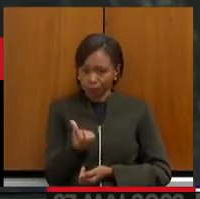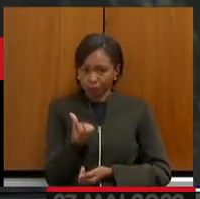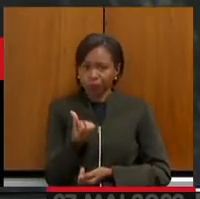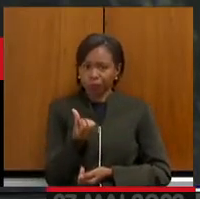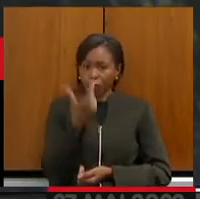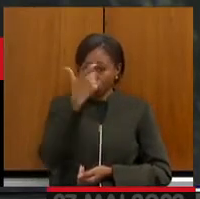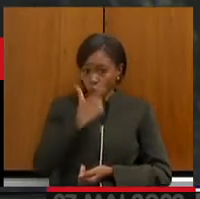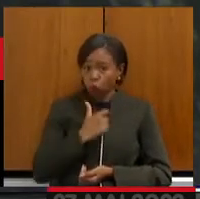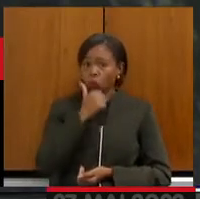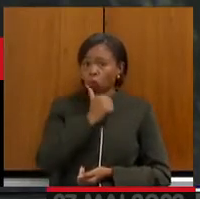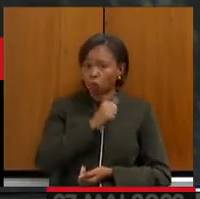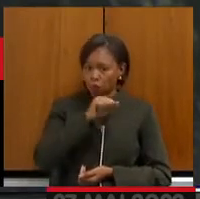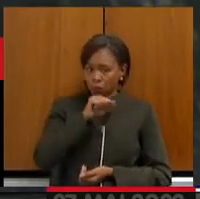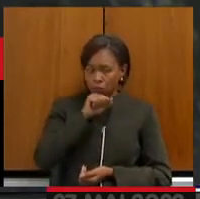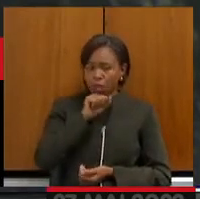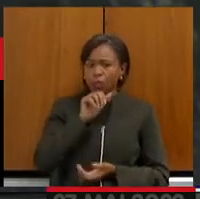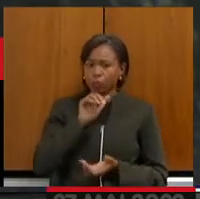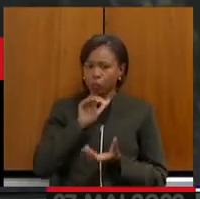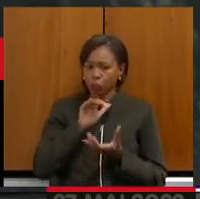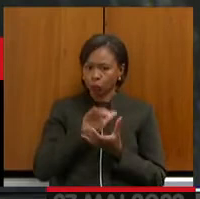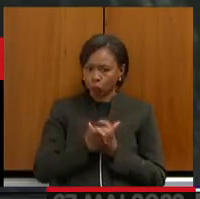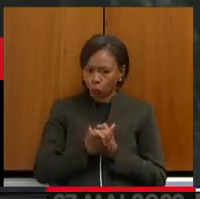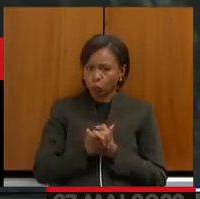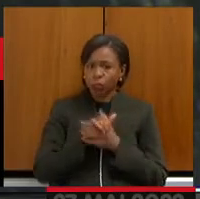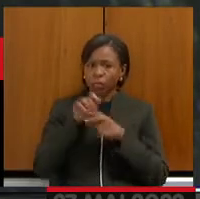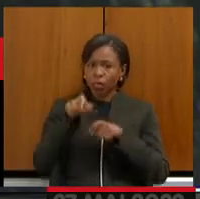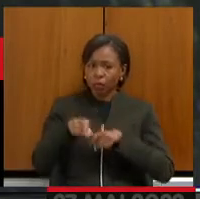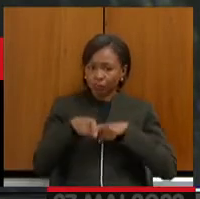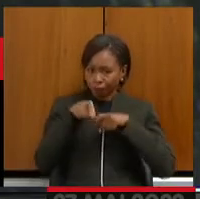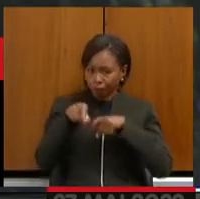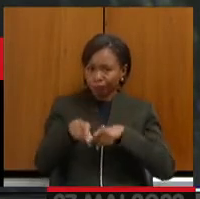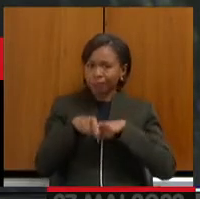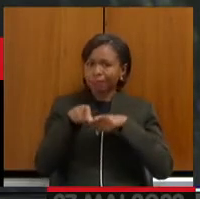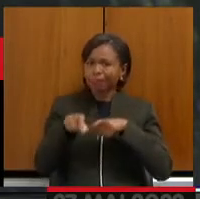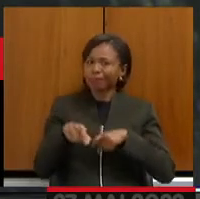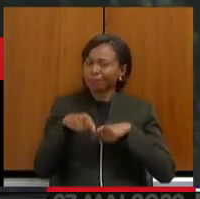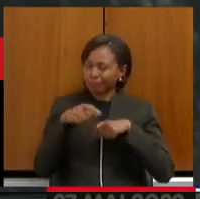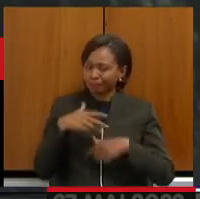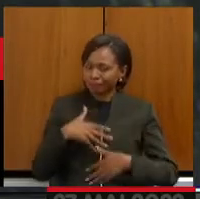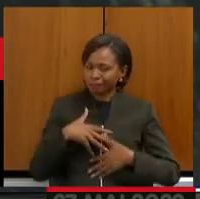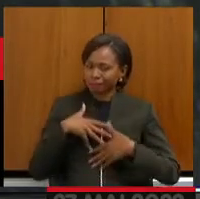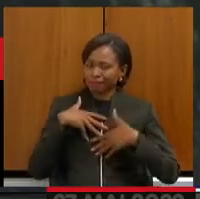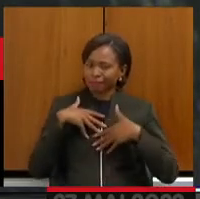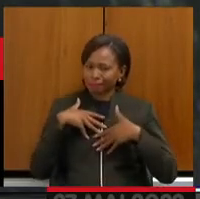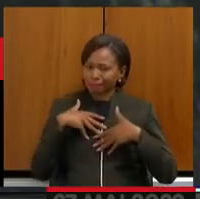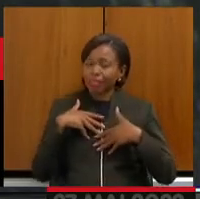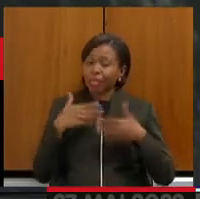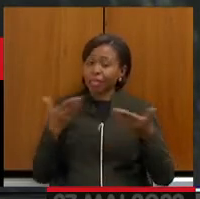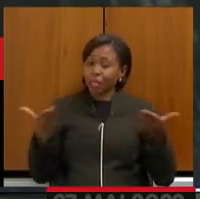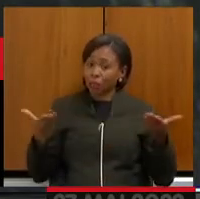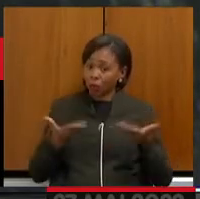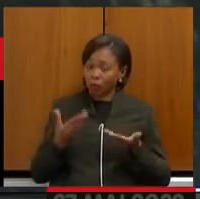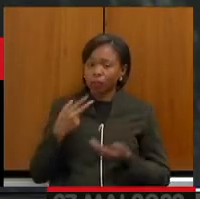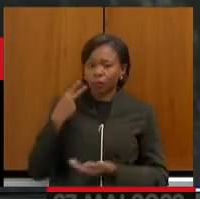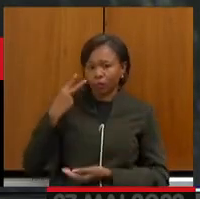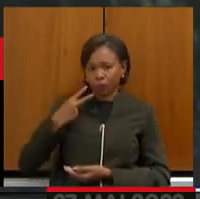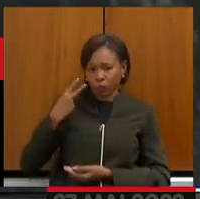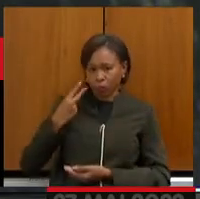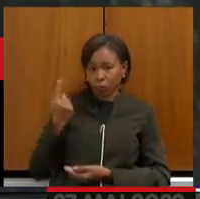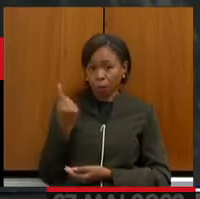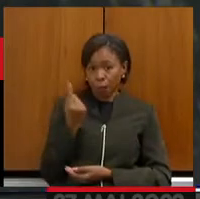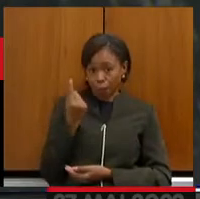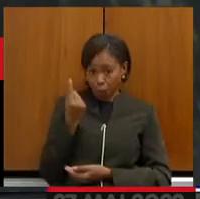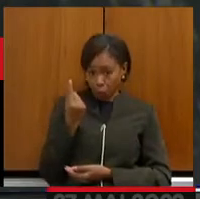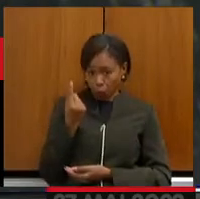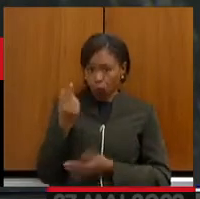sou mãe esposa agricultora com muito orgulho a criadora no primeiro